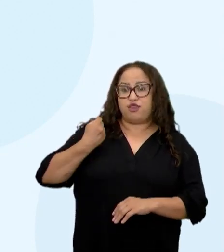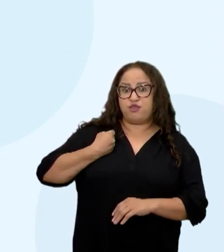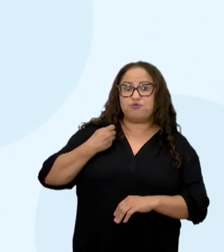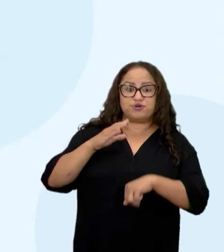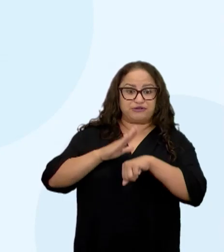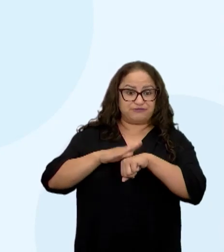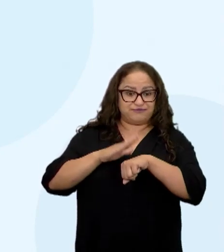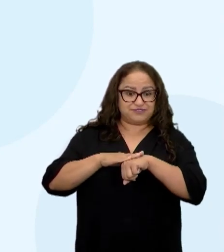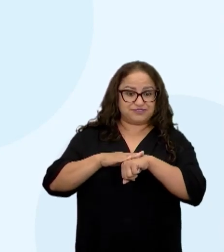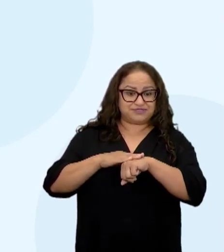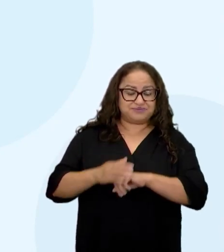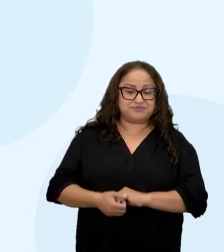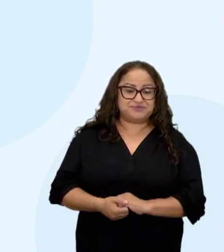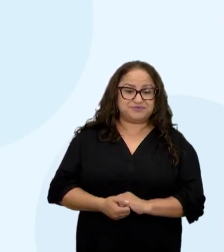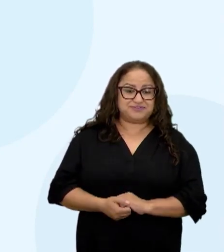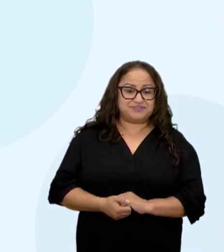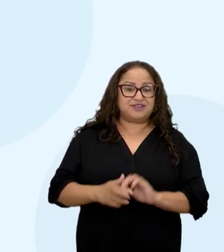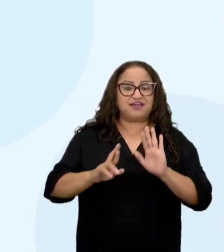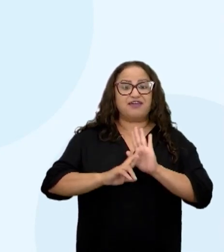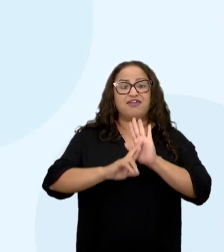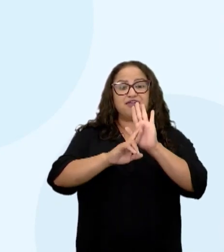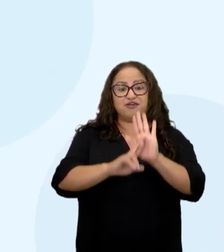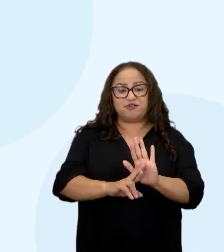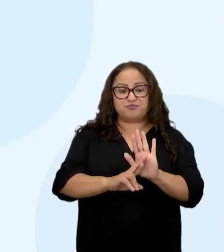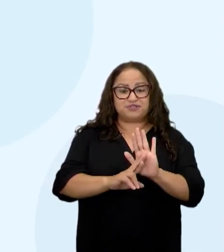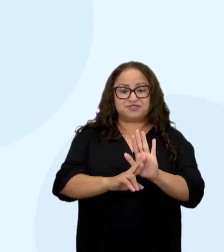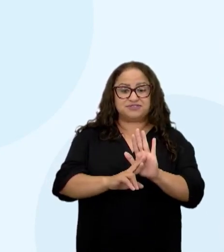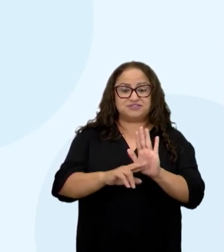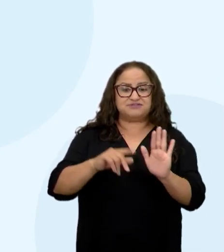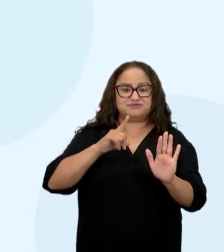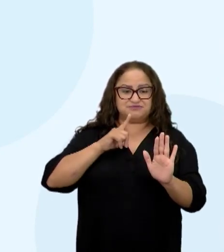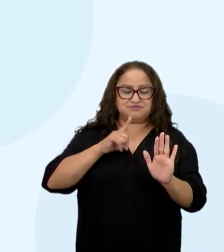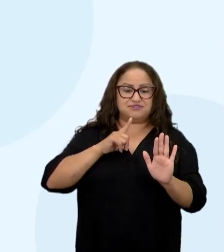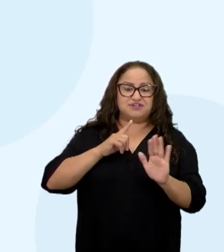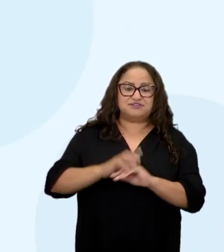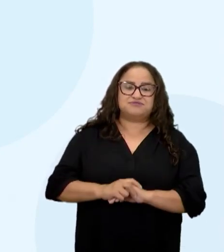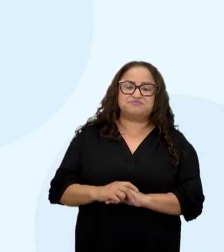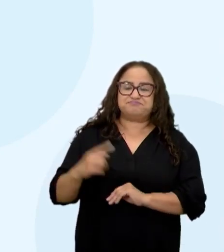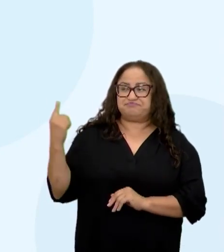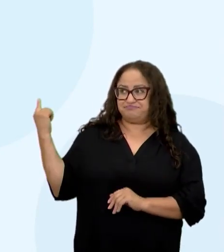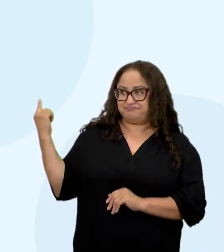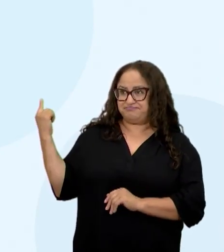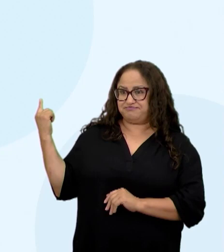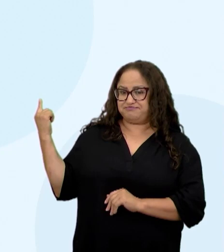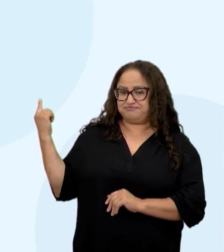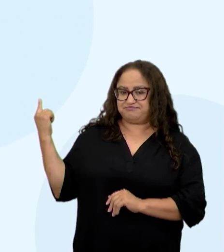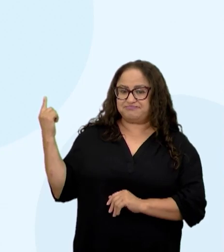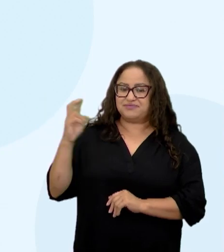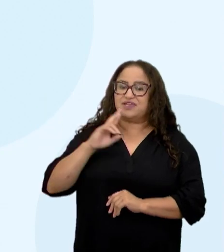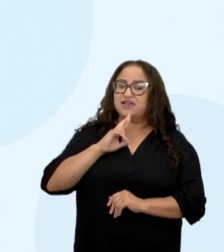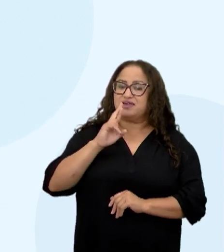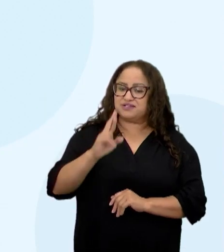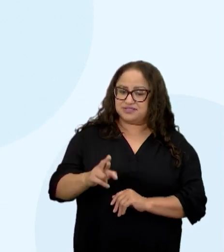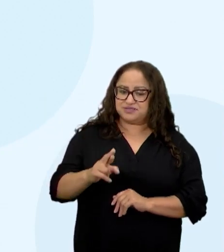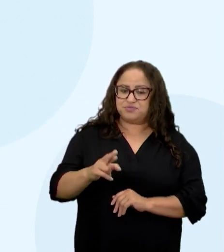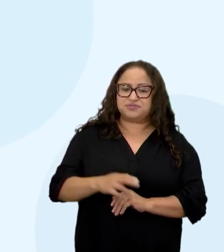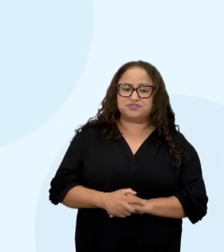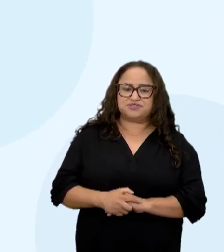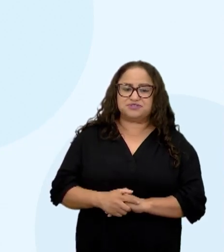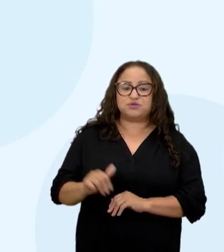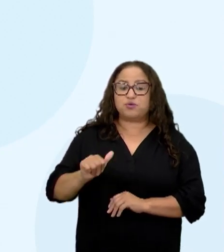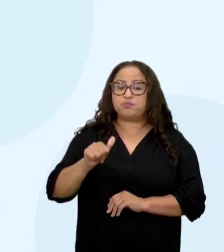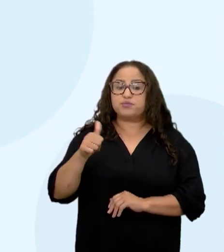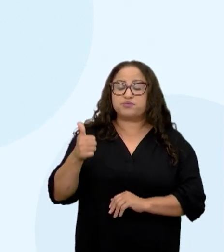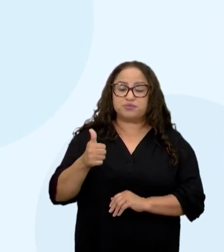acabou de fazer representam o trinômio quadrado perfeito olha coloquei a resposta para você só a resposta não né